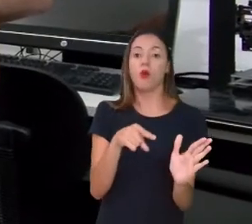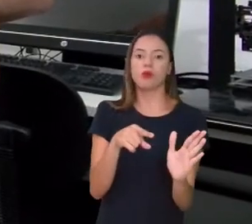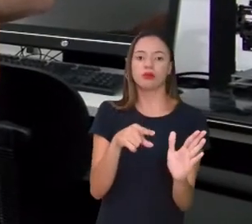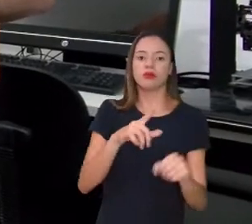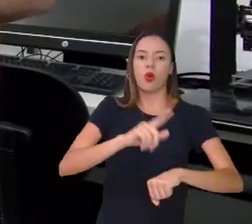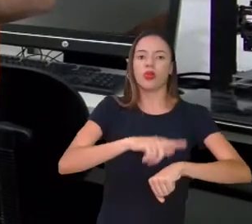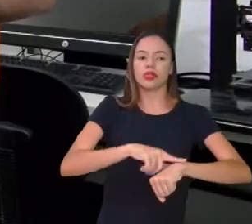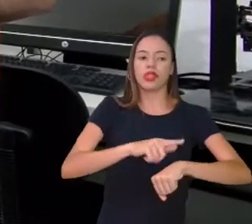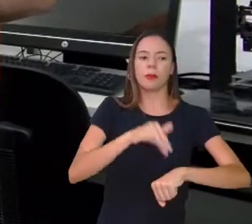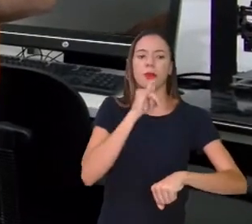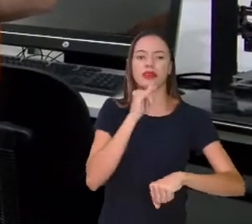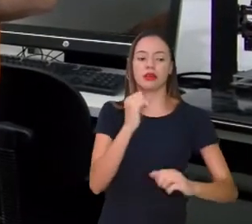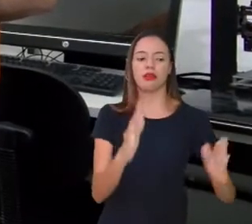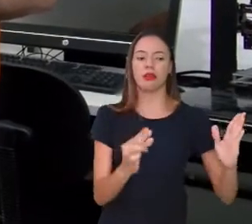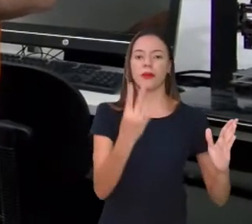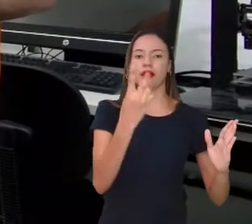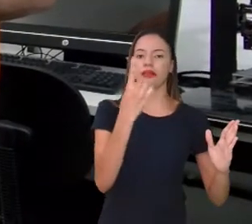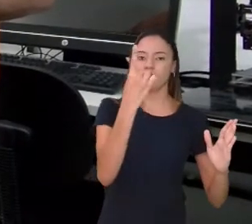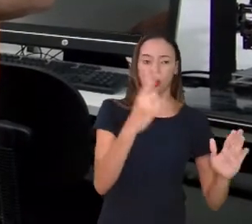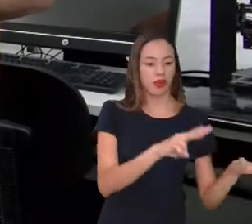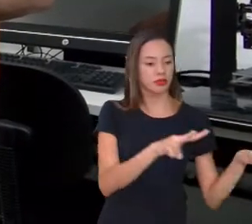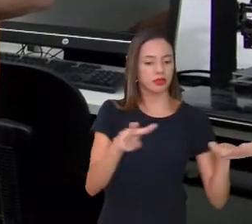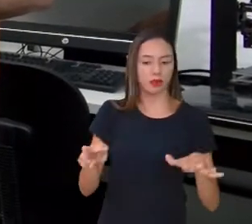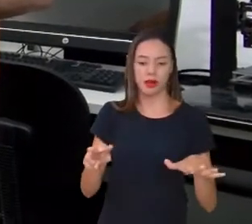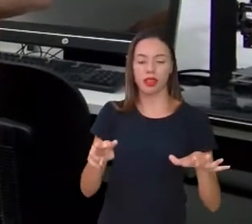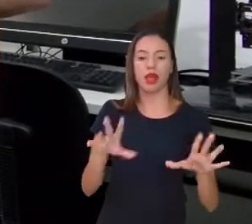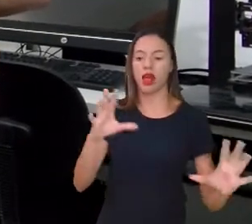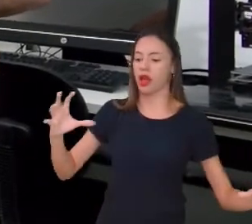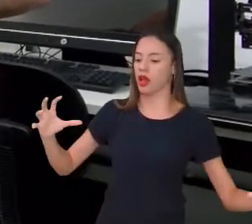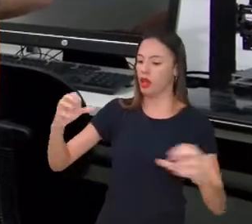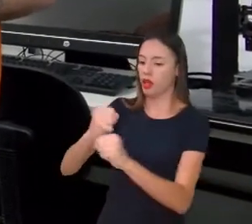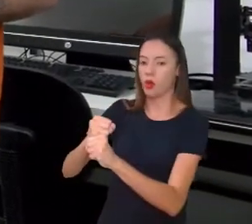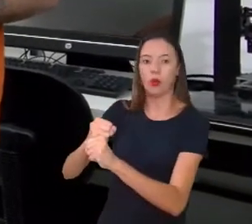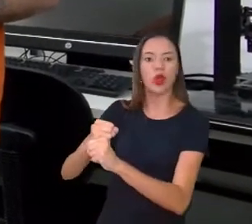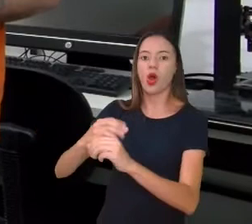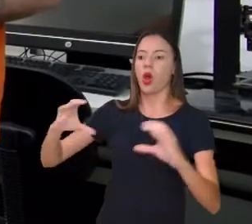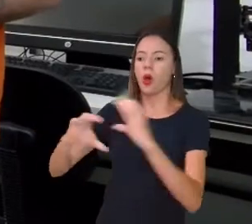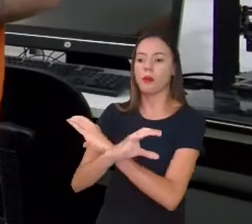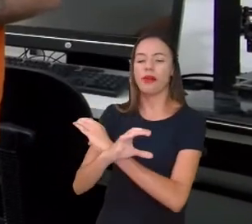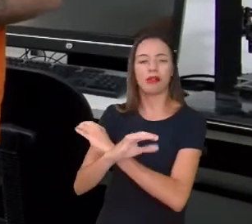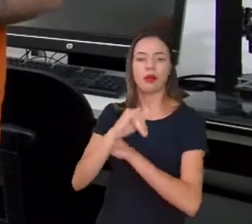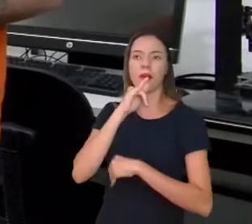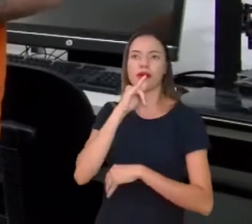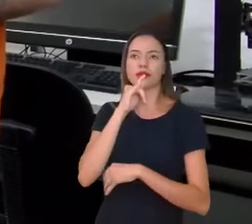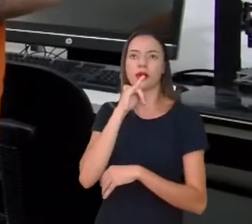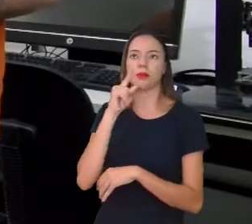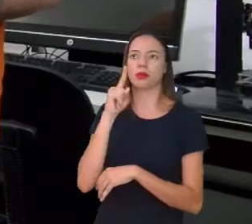uma semana e o cálculo total, se fosse aí ligar e só desligar daqui a